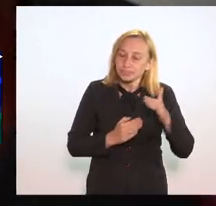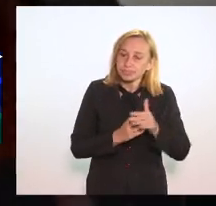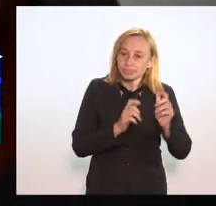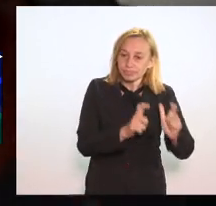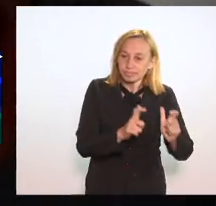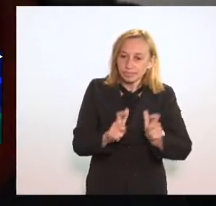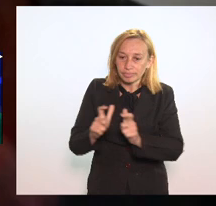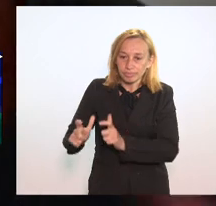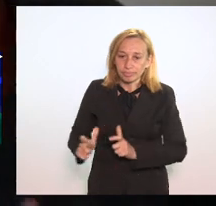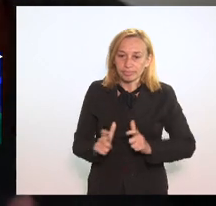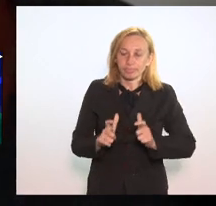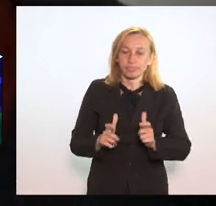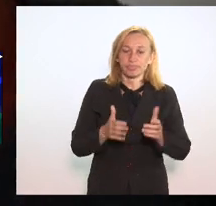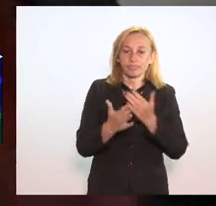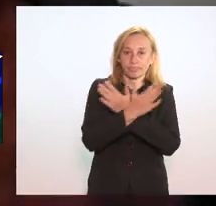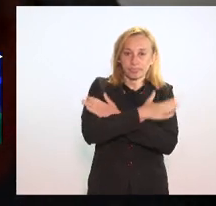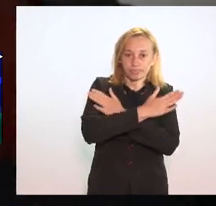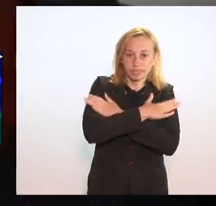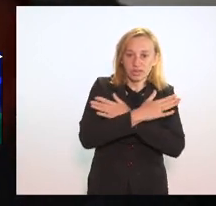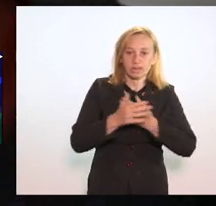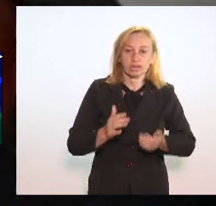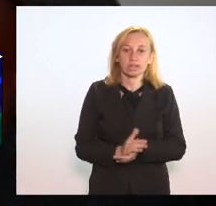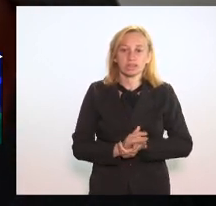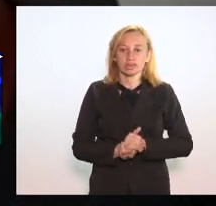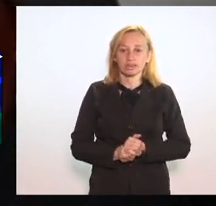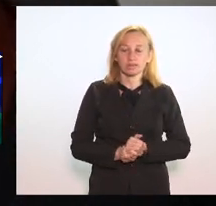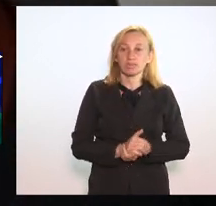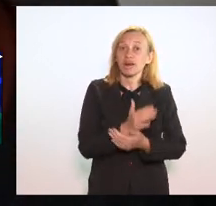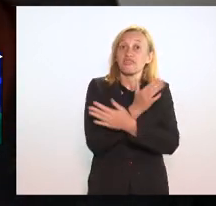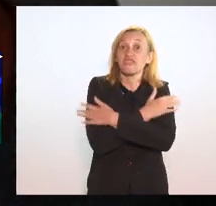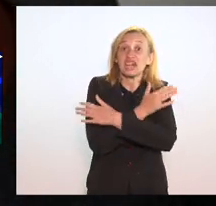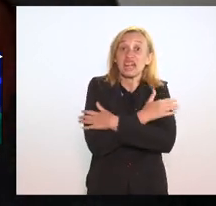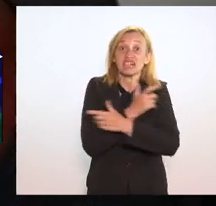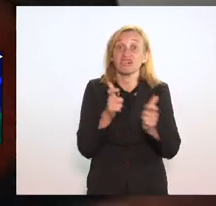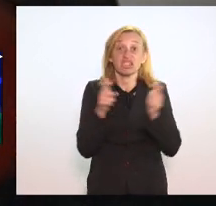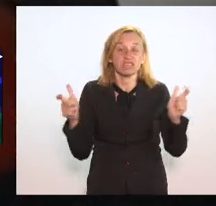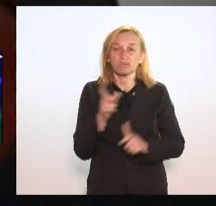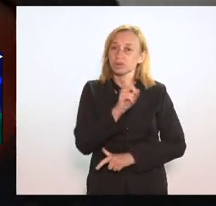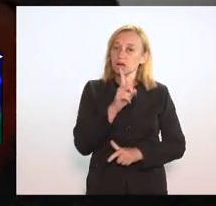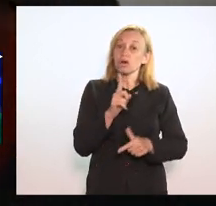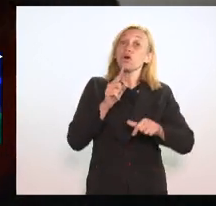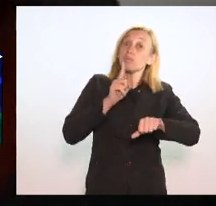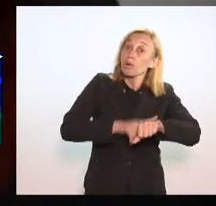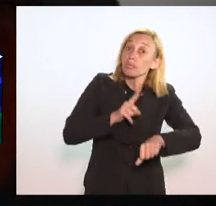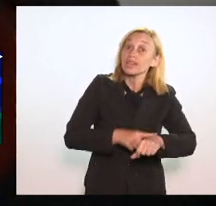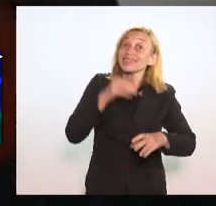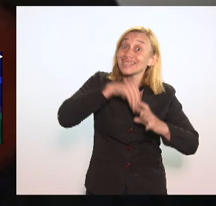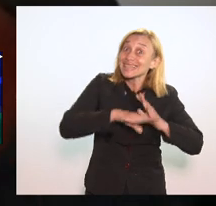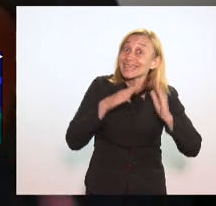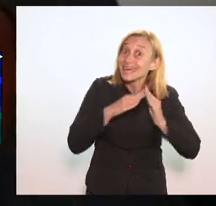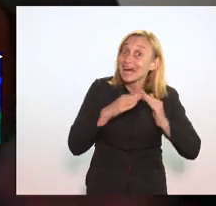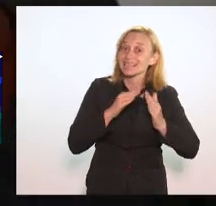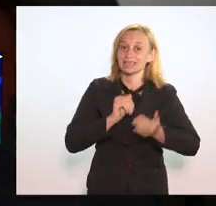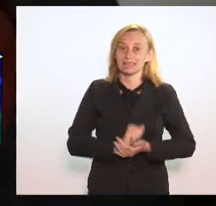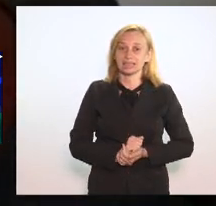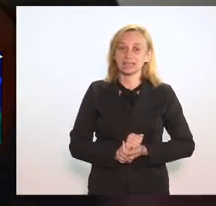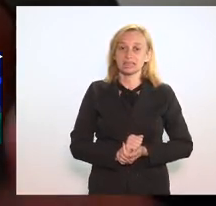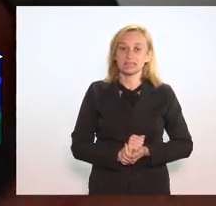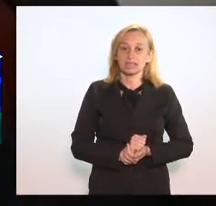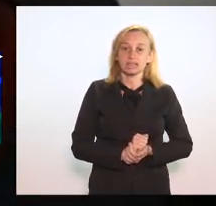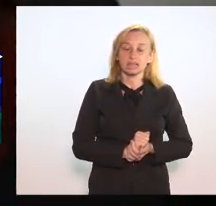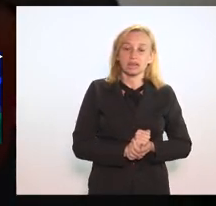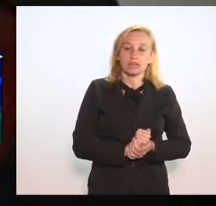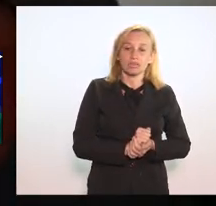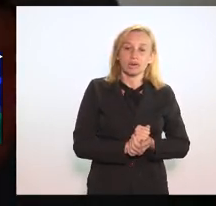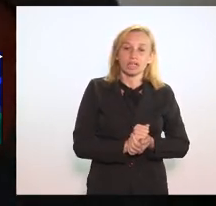para se desse feriado que o pessoal chama o feriadão não é o feriadão é o momento que as pessoas que ficar em casa porque o anexo não